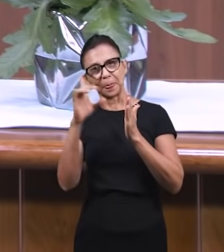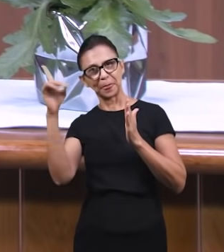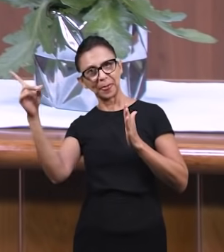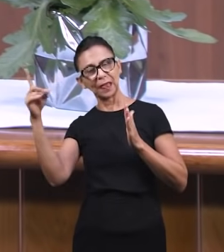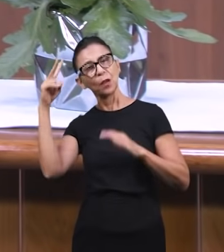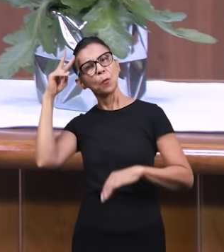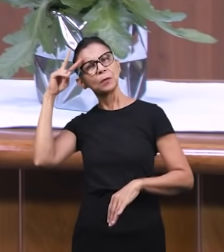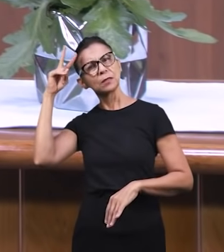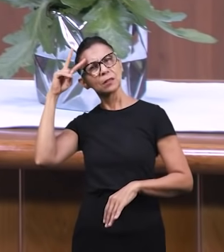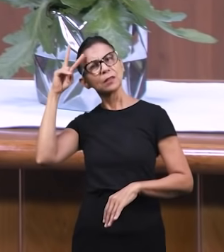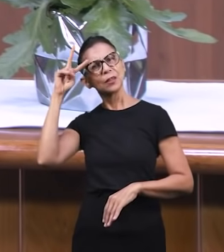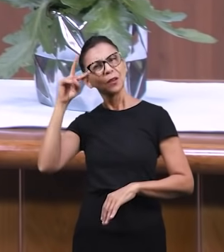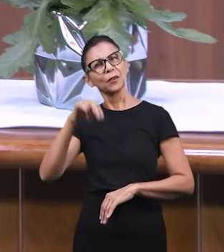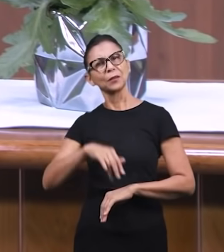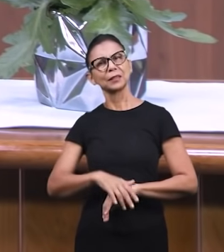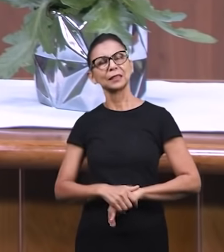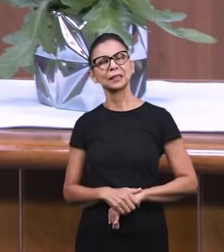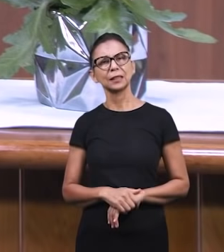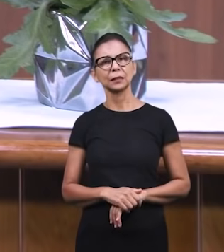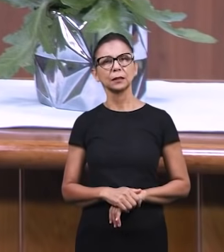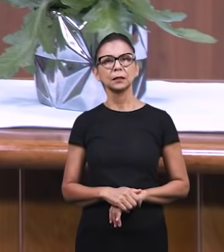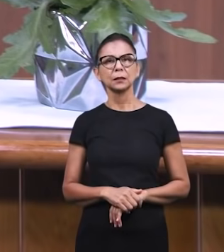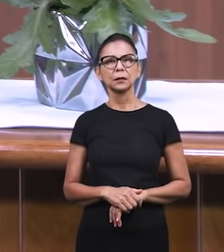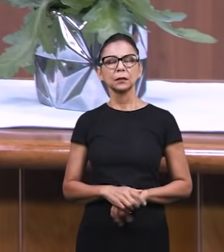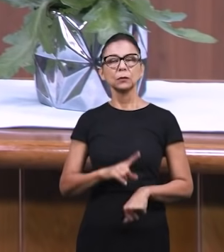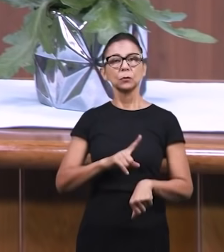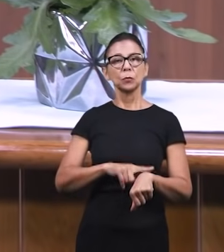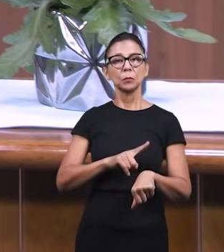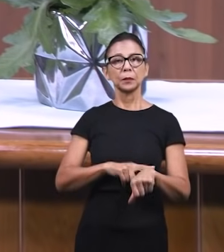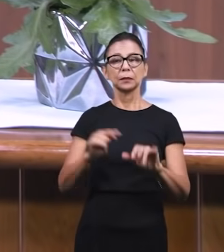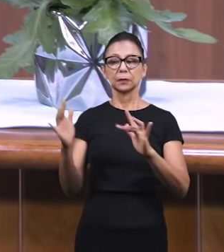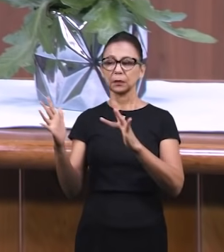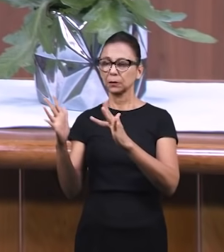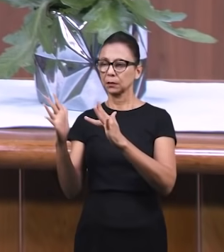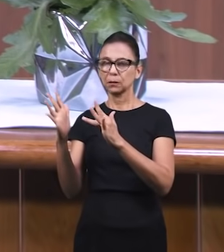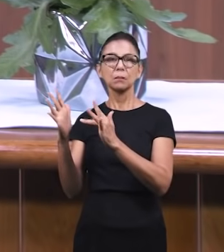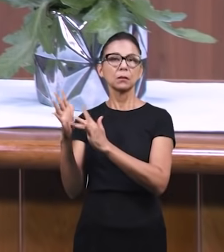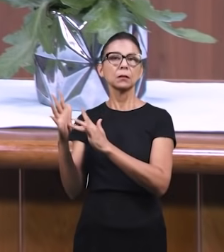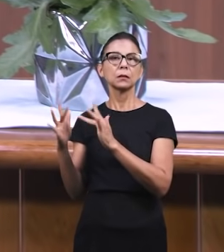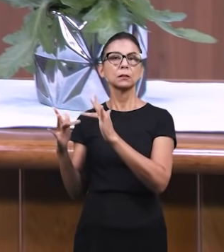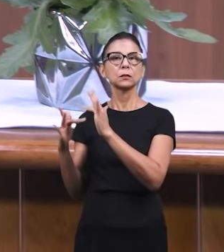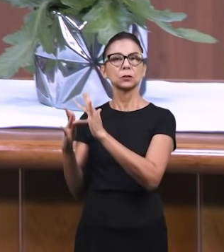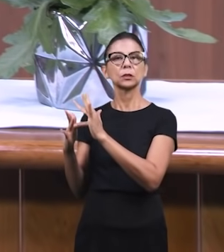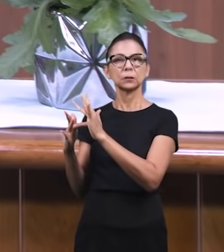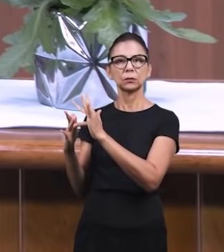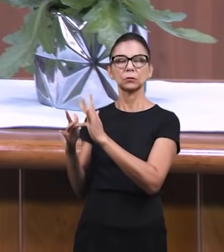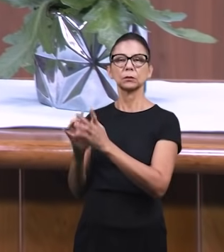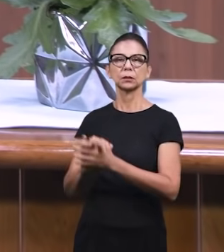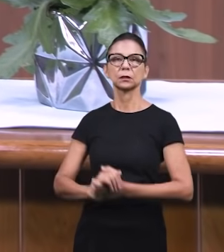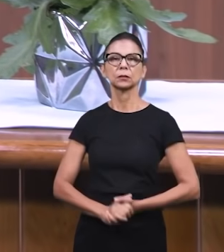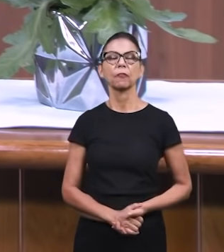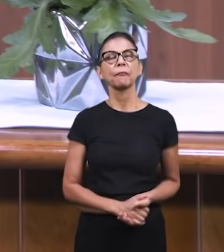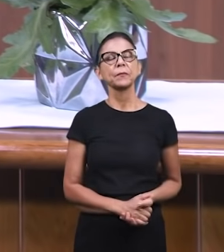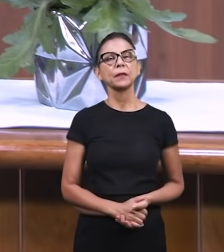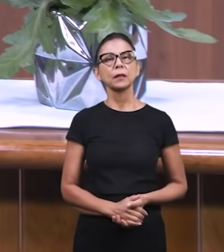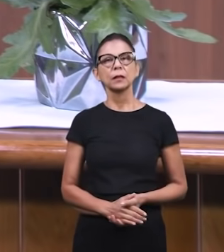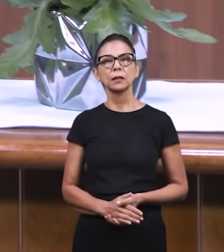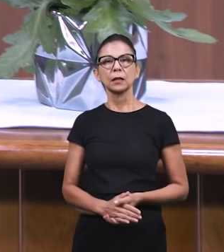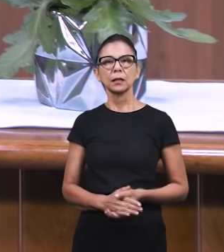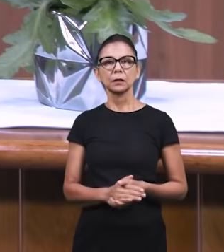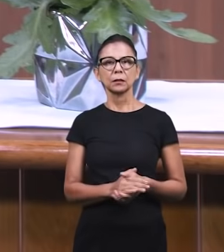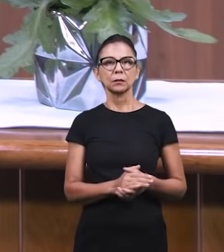passagem da vida de Jesus, onde Jesus ele havia voltado a uma cidade, né? Ele